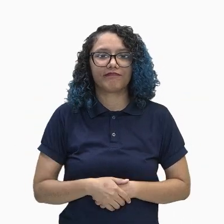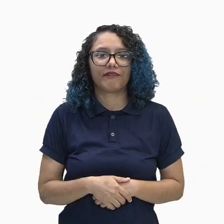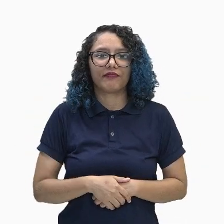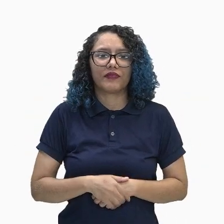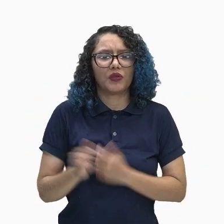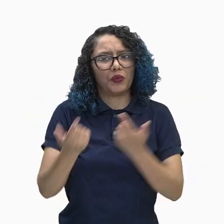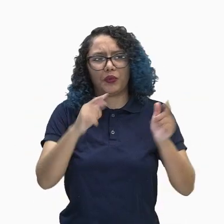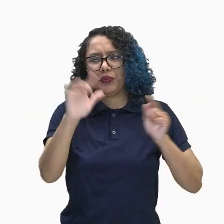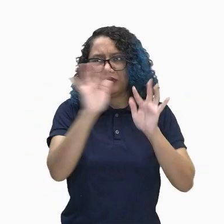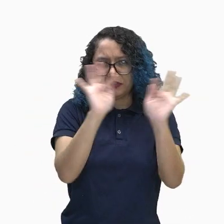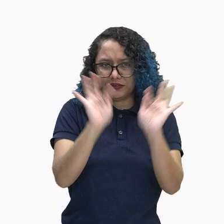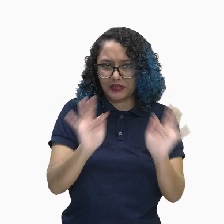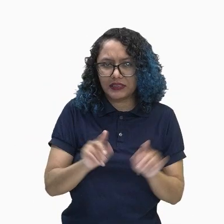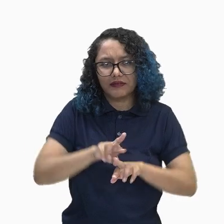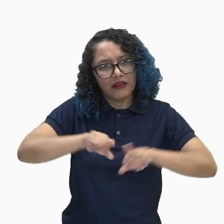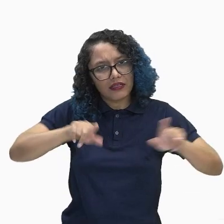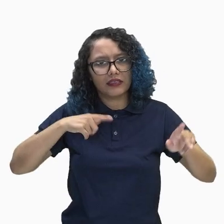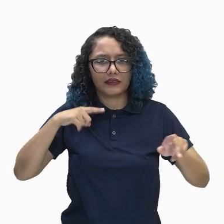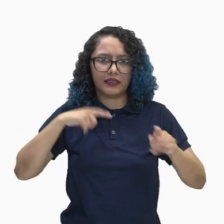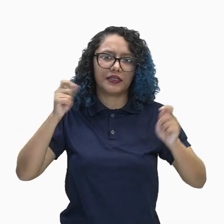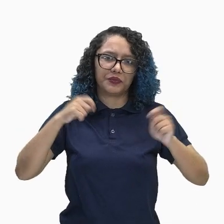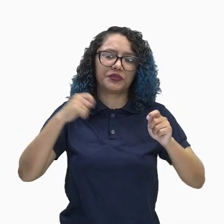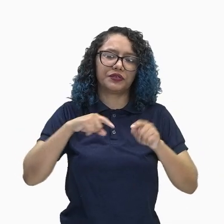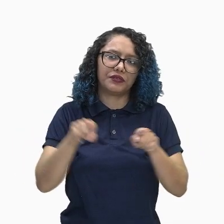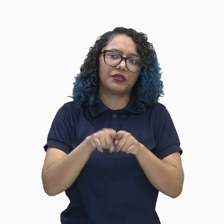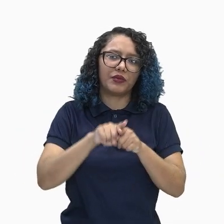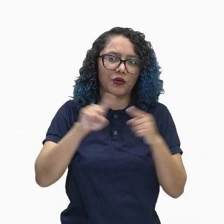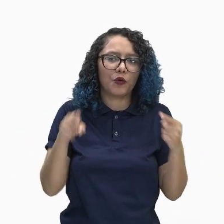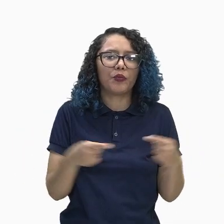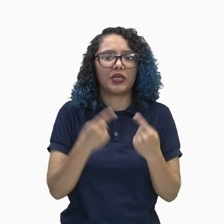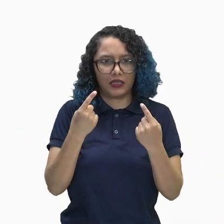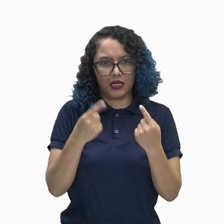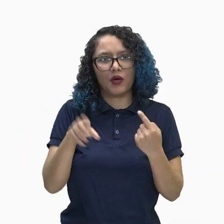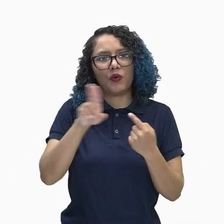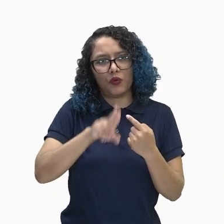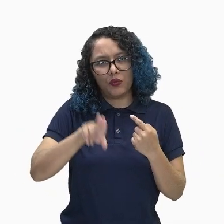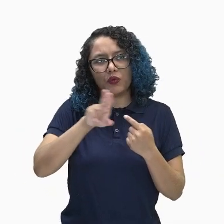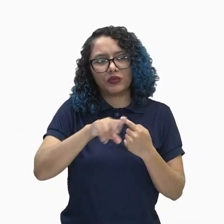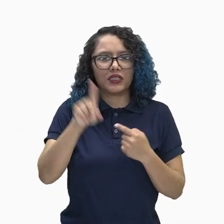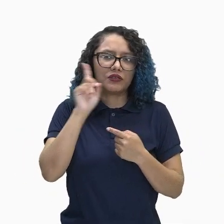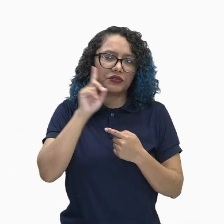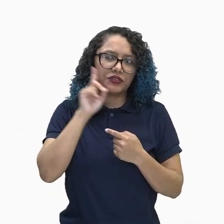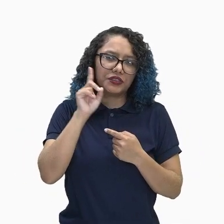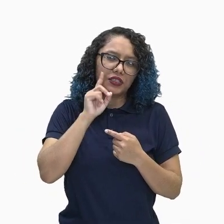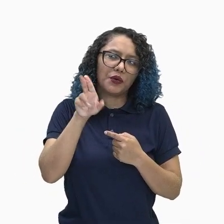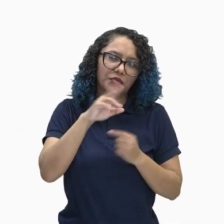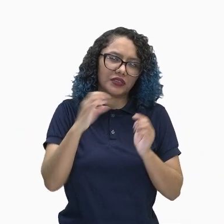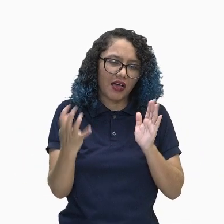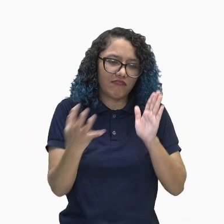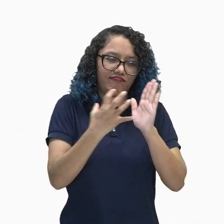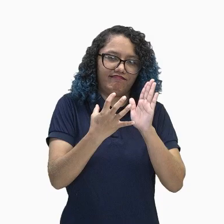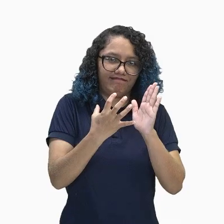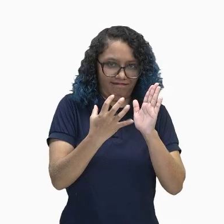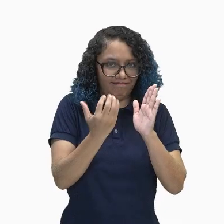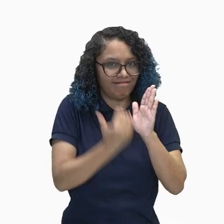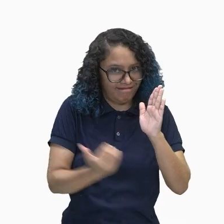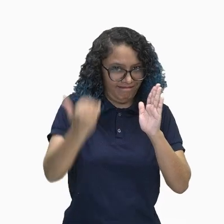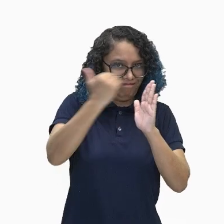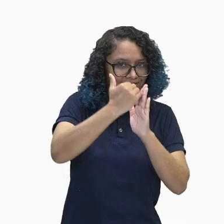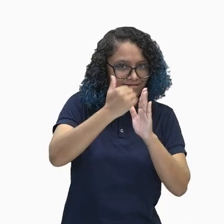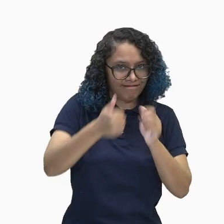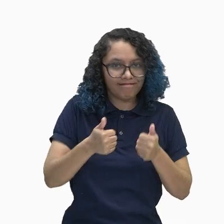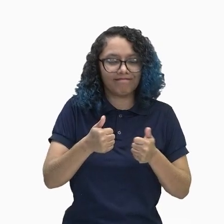outras frases que nós podemos utilizar no nosso dia a dia, utilizando o exagero. Aí nós